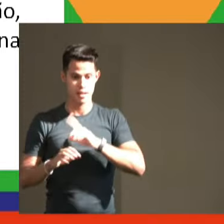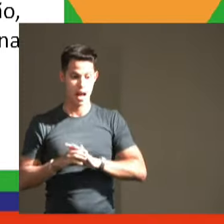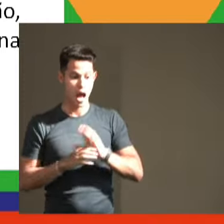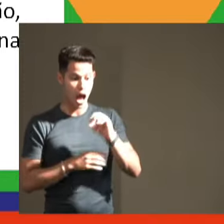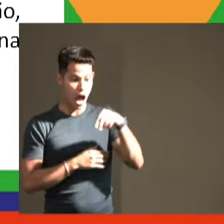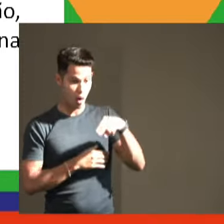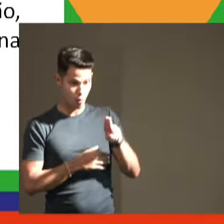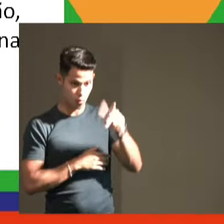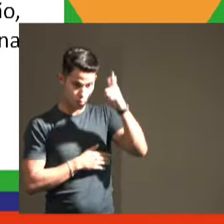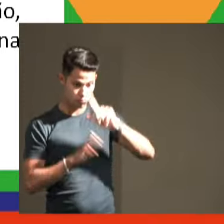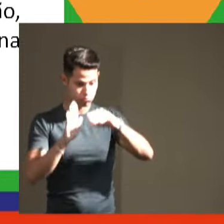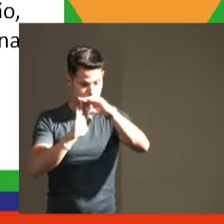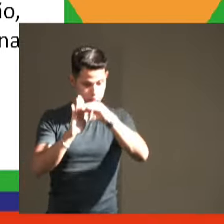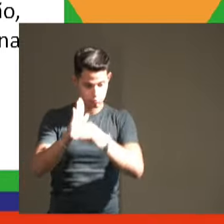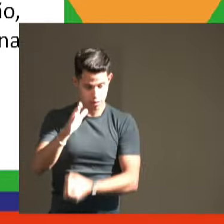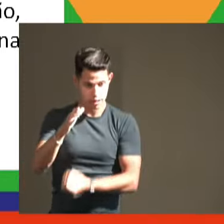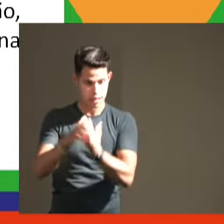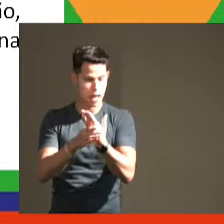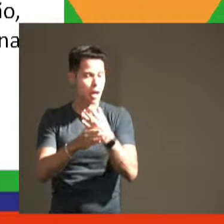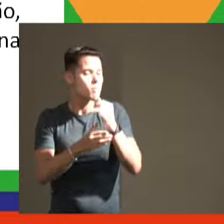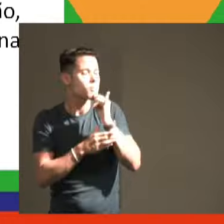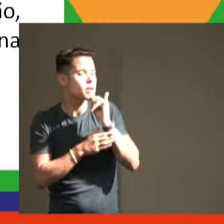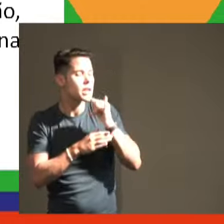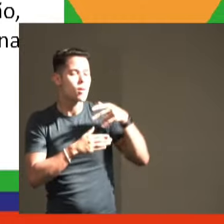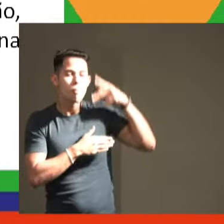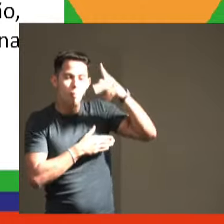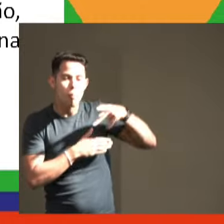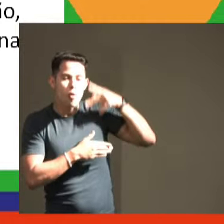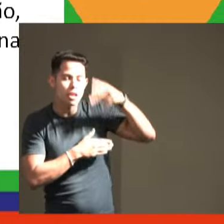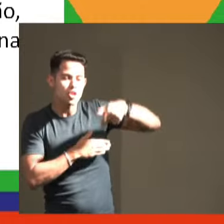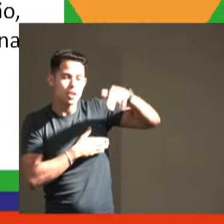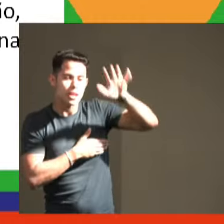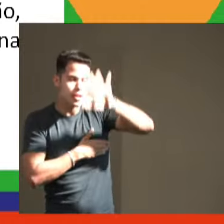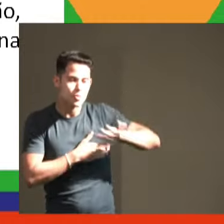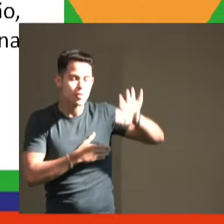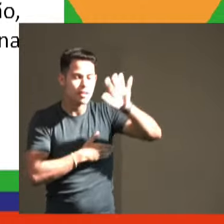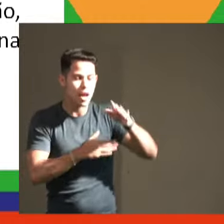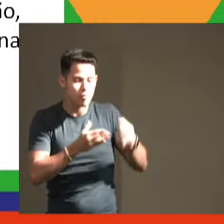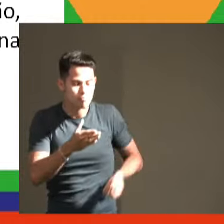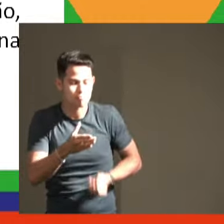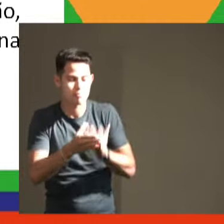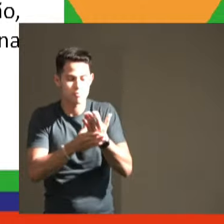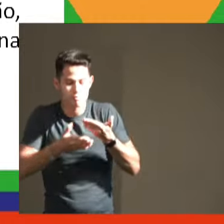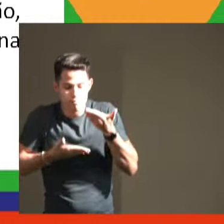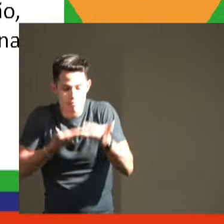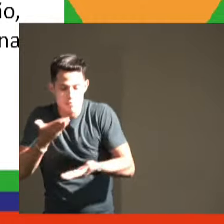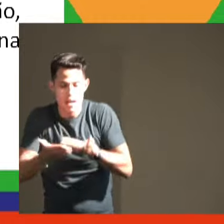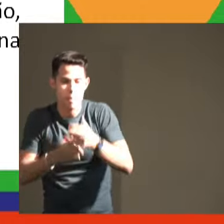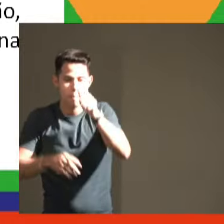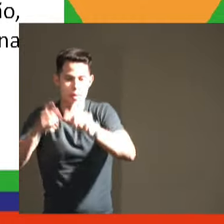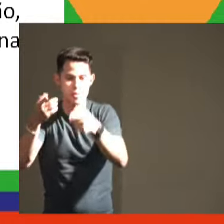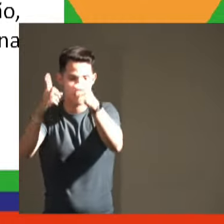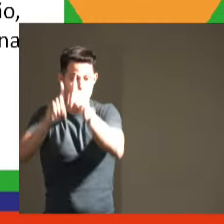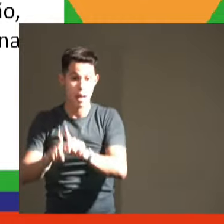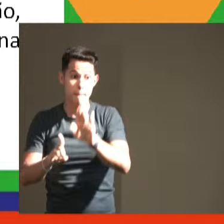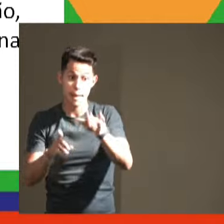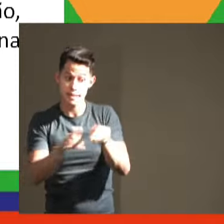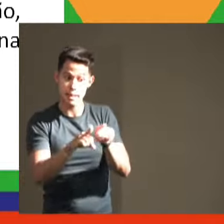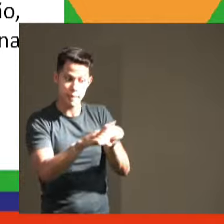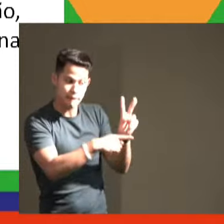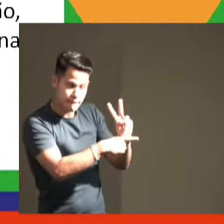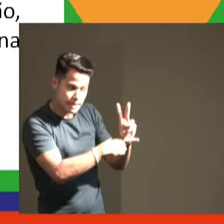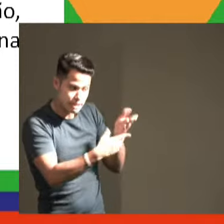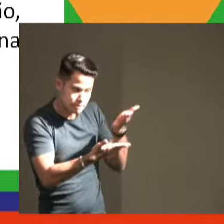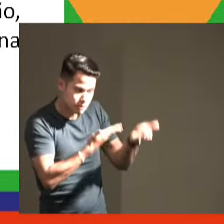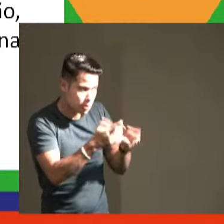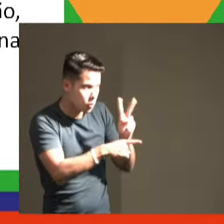parâmetros importantes para o desenvolvimento da política nacional sobre o tema, mas colocou novos desafios, a começar por sua aplicação e fiscalização. Para